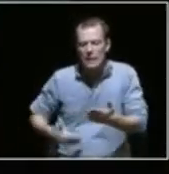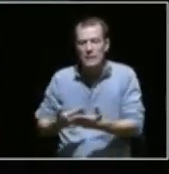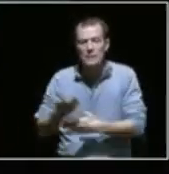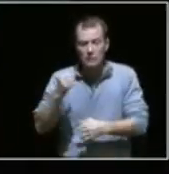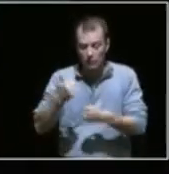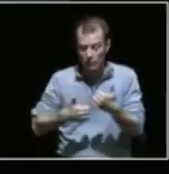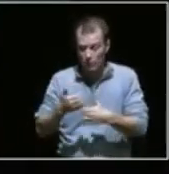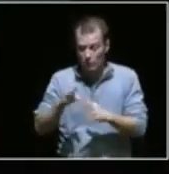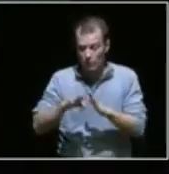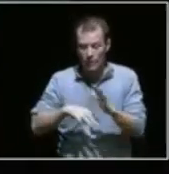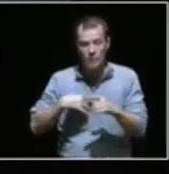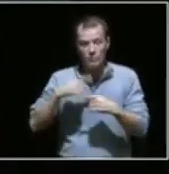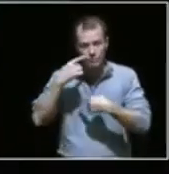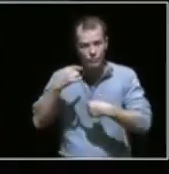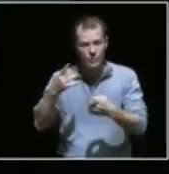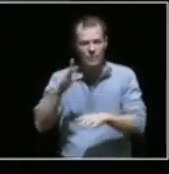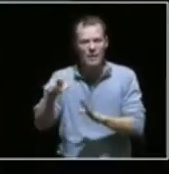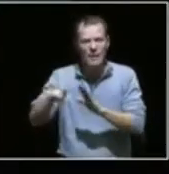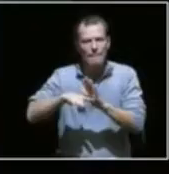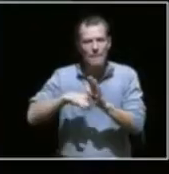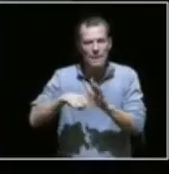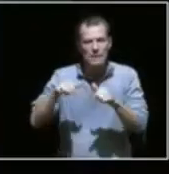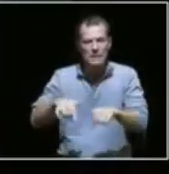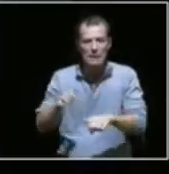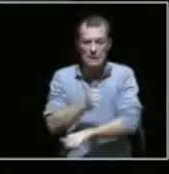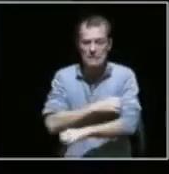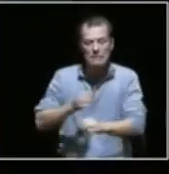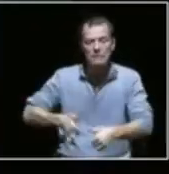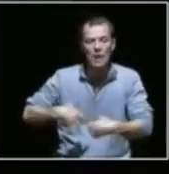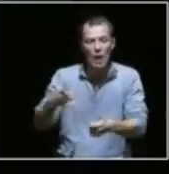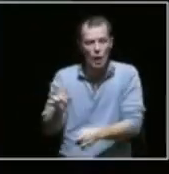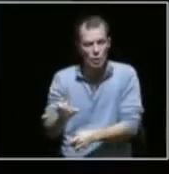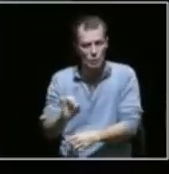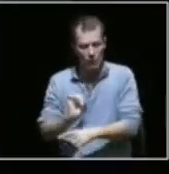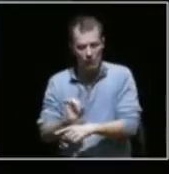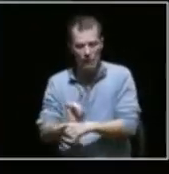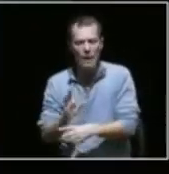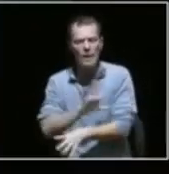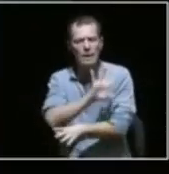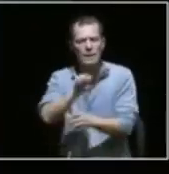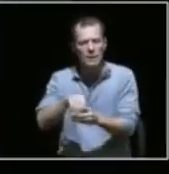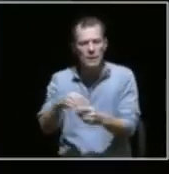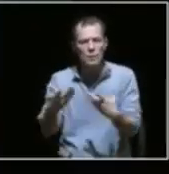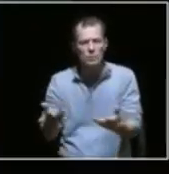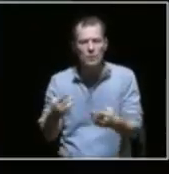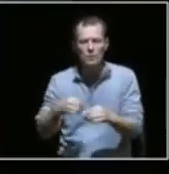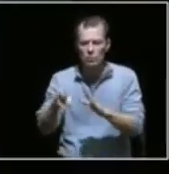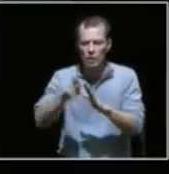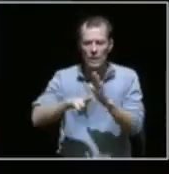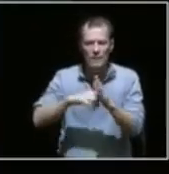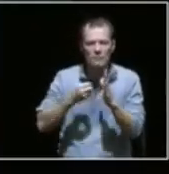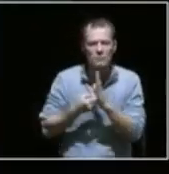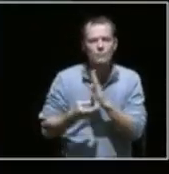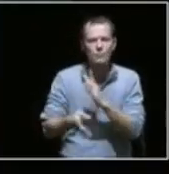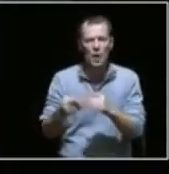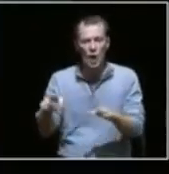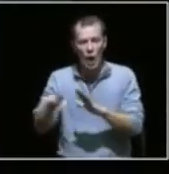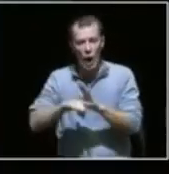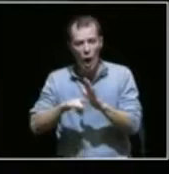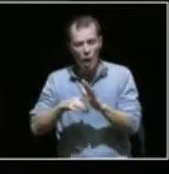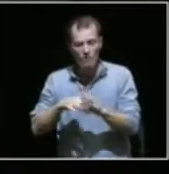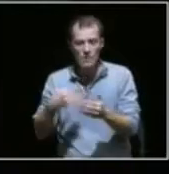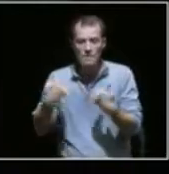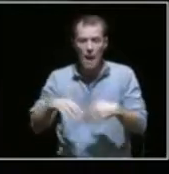programas públicos e aos apoios e medidas para a habitação em vigor na cidade de Lisboa, integrando-se os vários regulamentos e normas municipais num